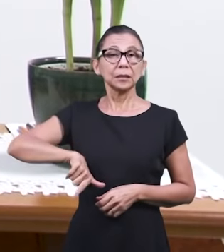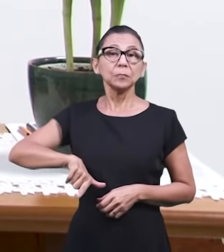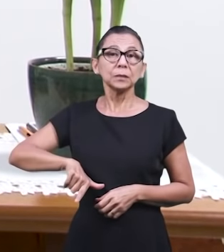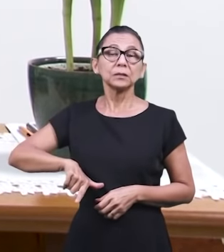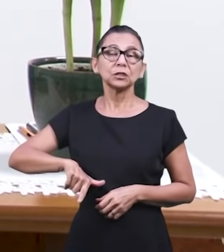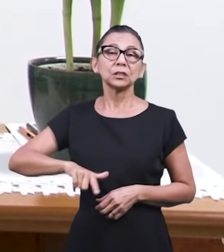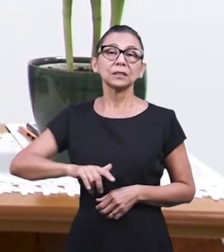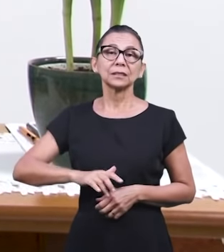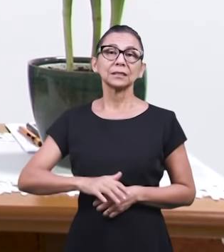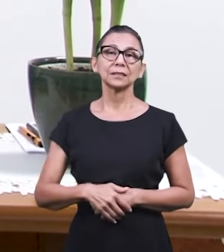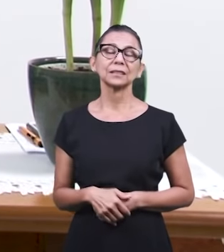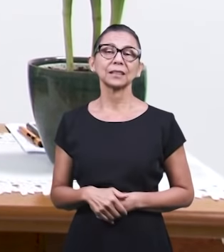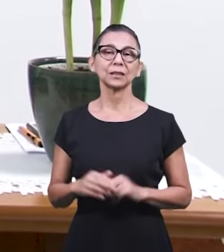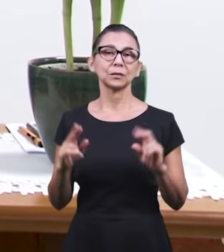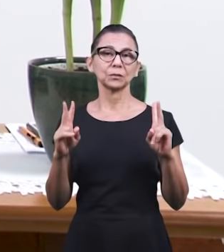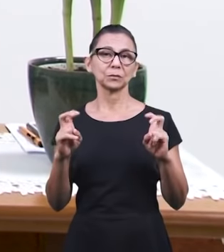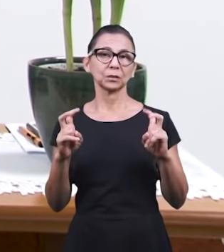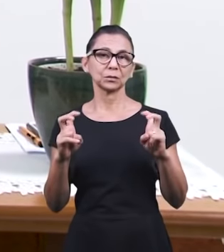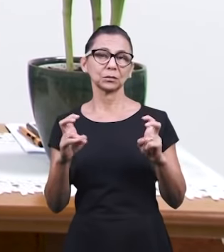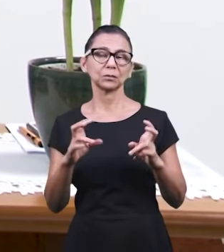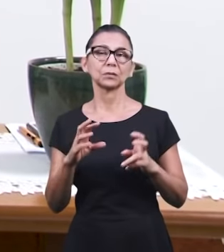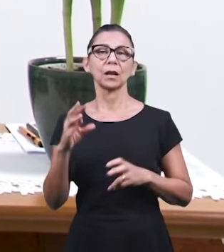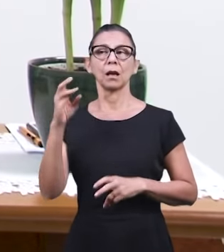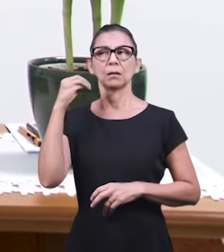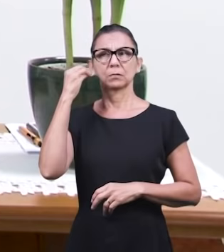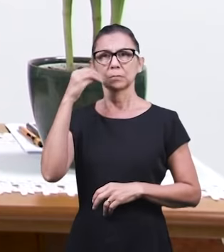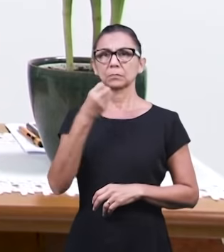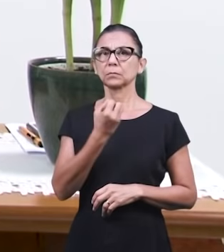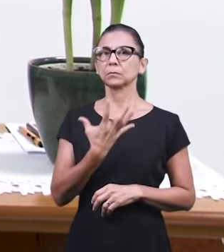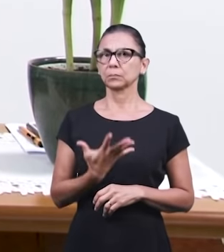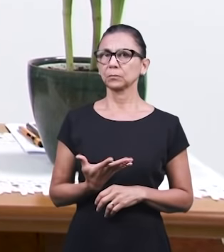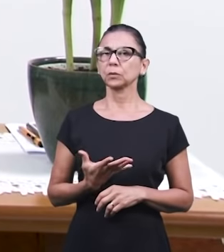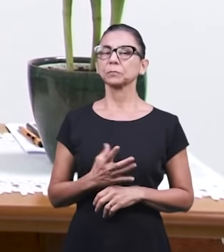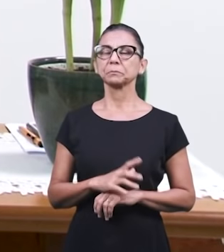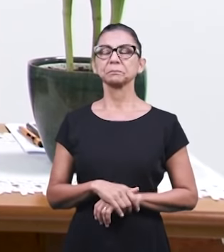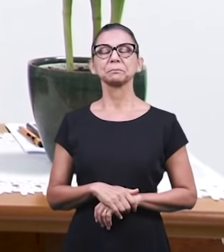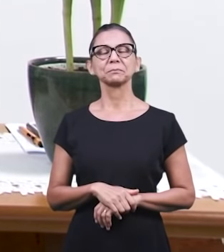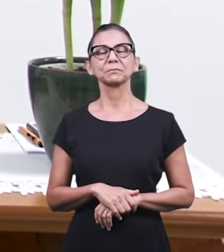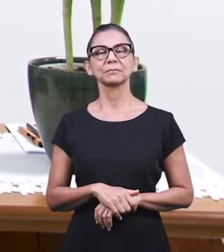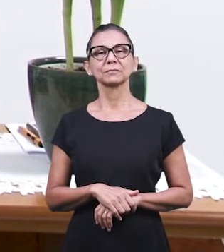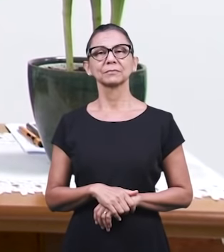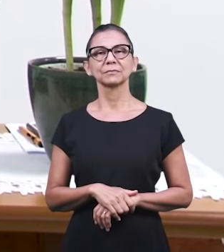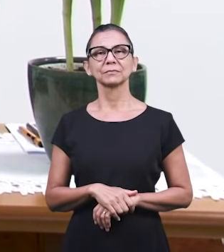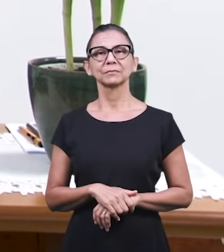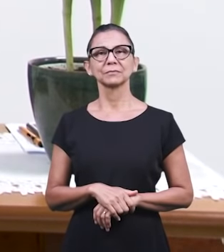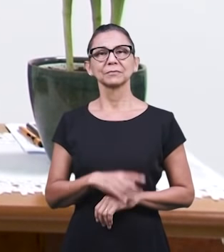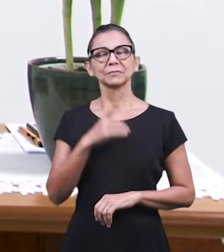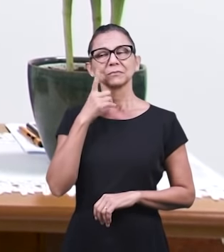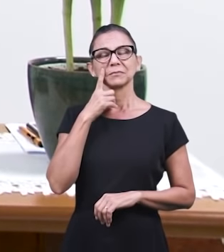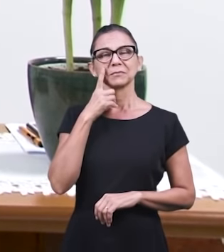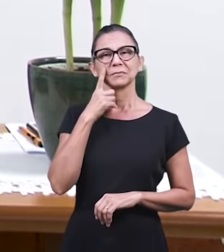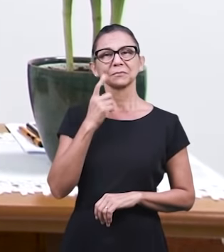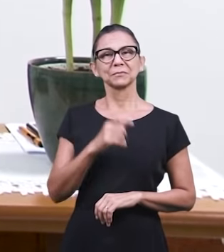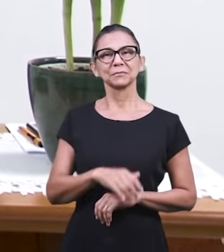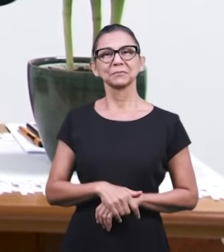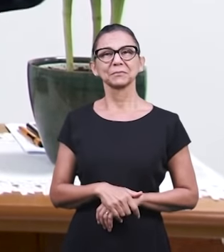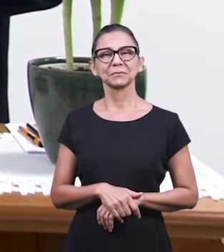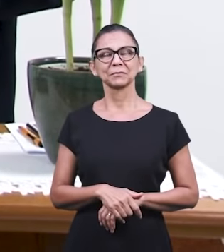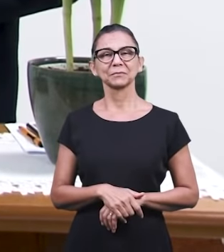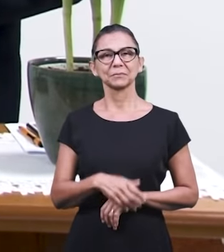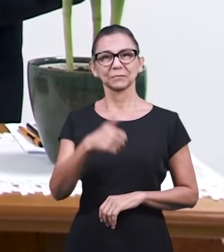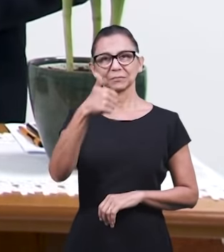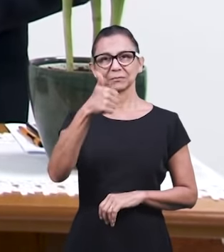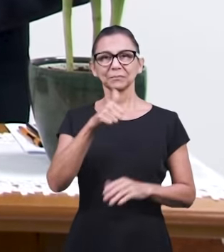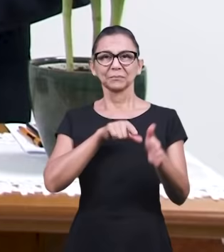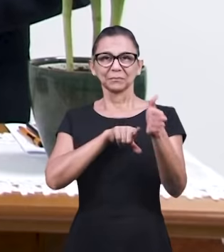e realmente as experiências, os resultados têm sido muito bons. Então, nesta sequência, vamos agora então para a